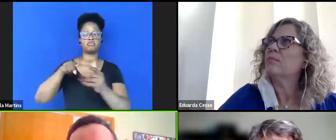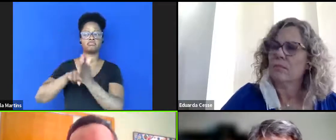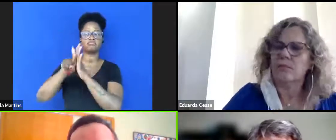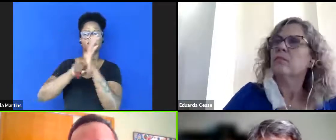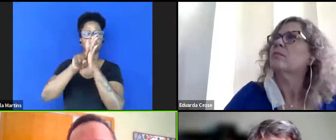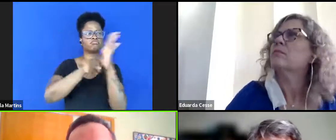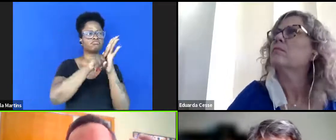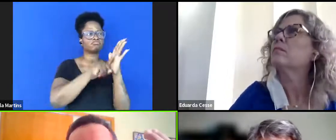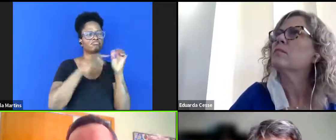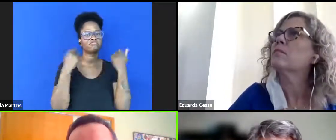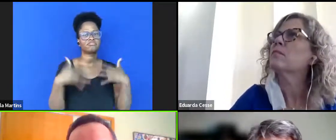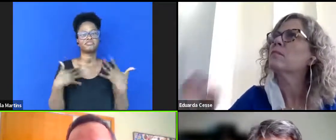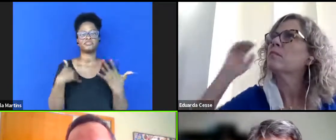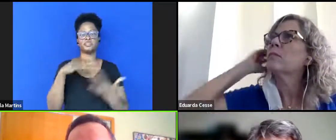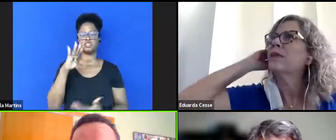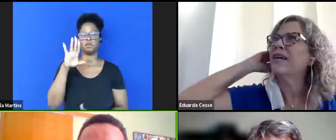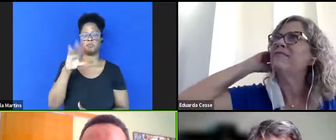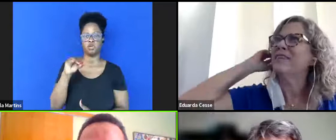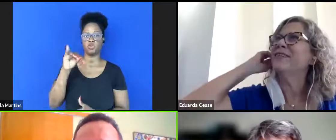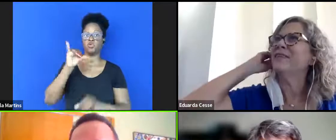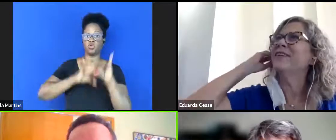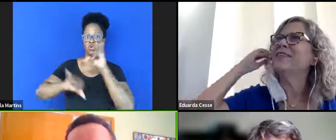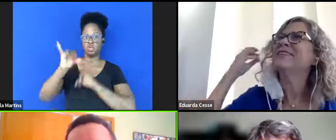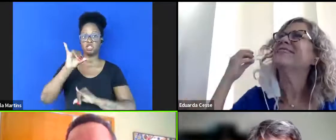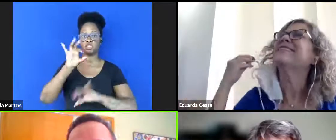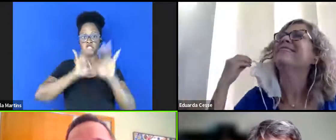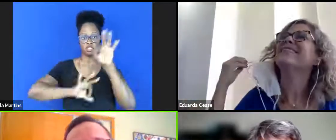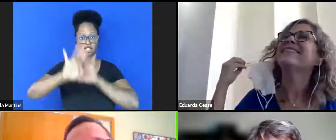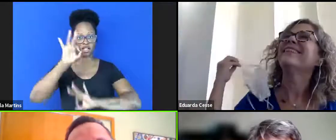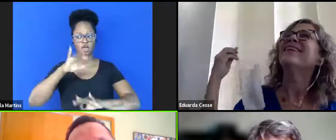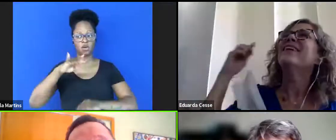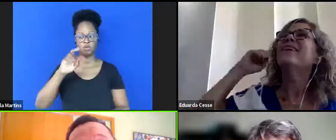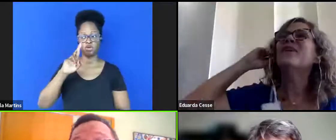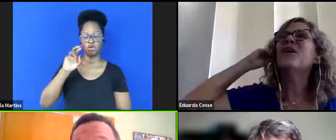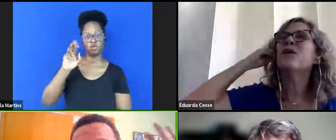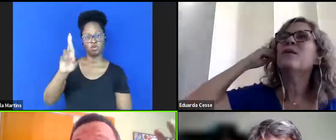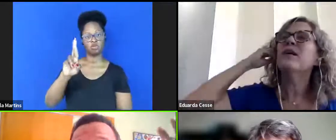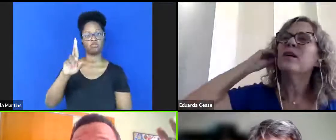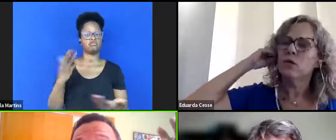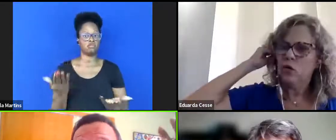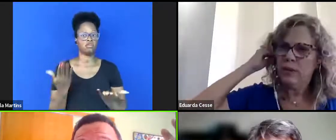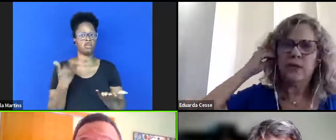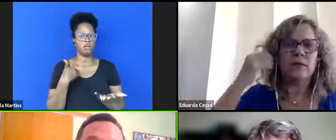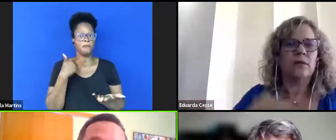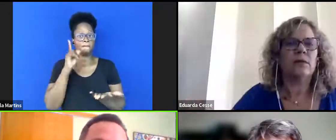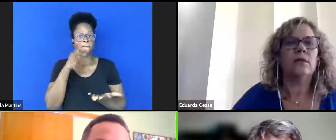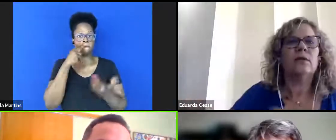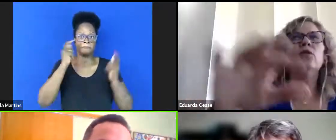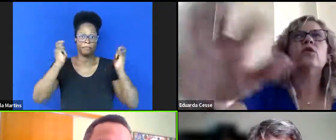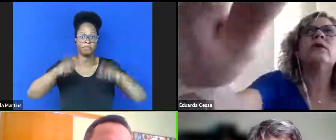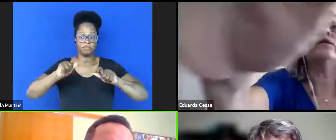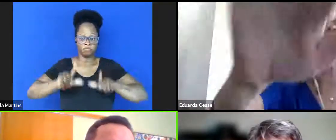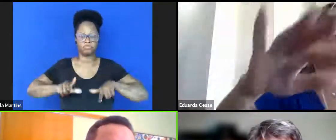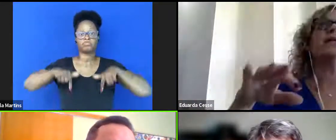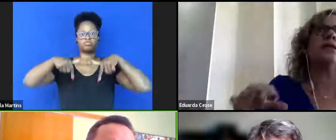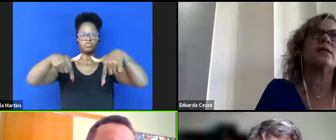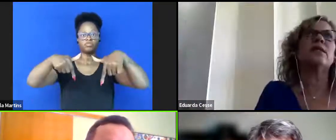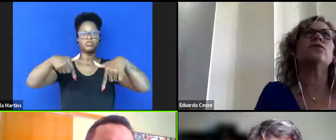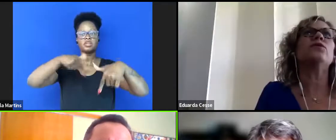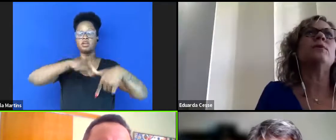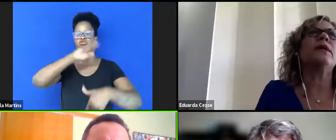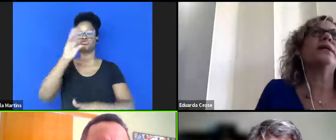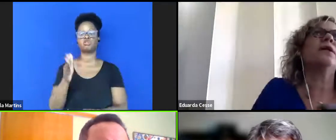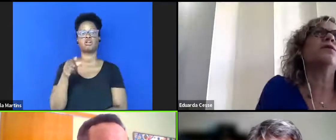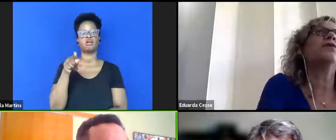né, bioquímicas, moleculares, celulares, né, com possível aplicação direta